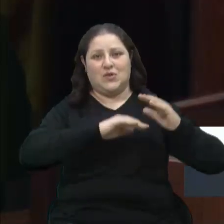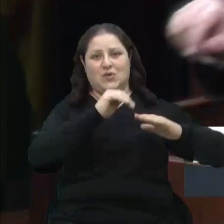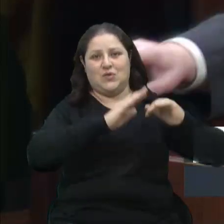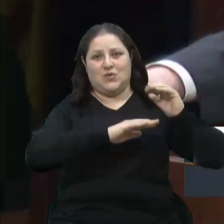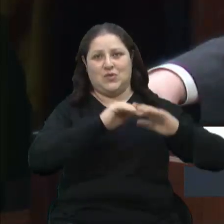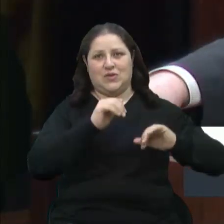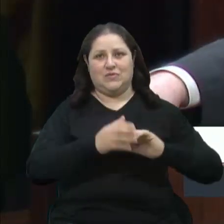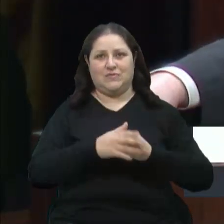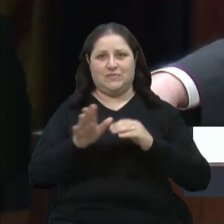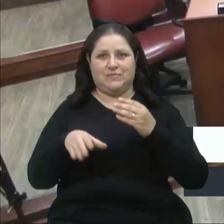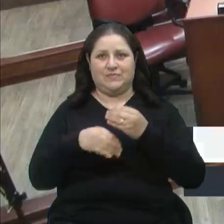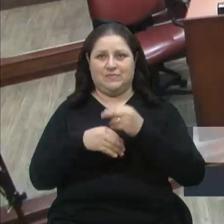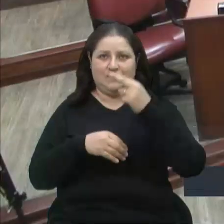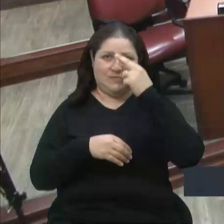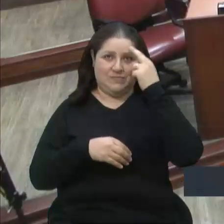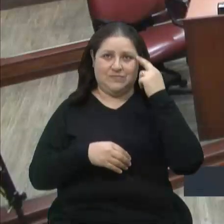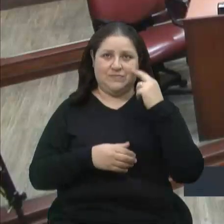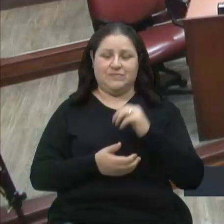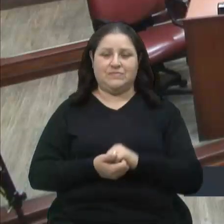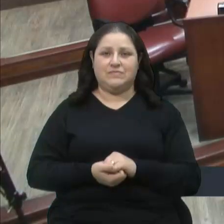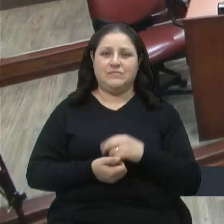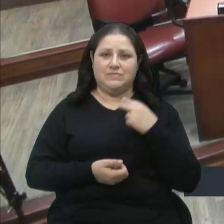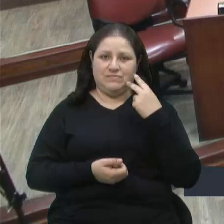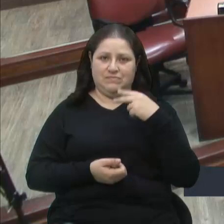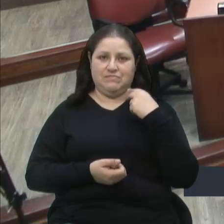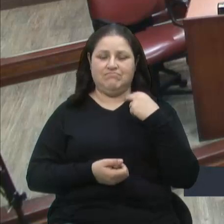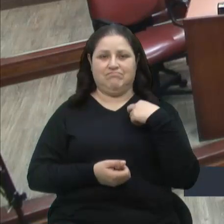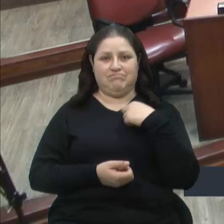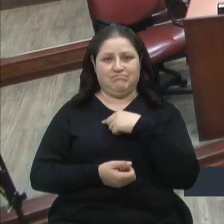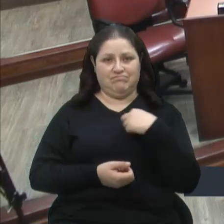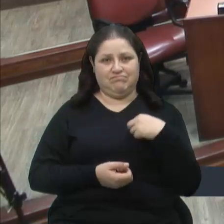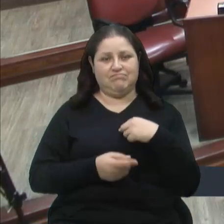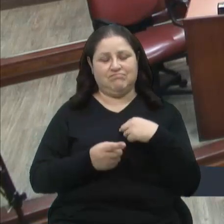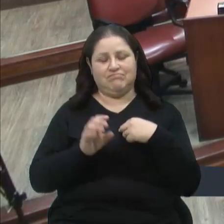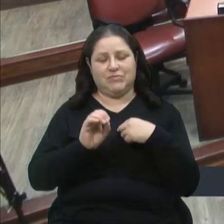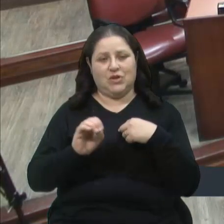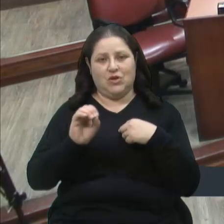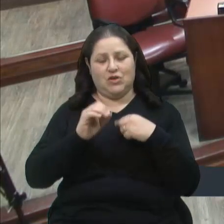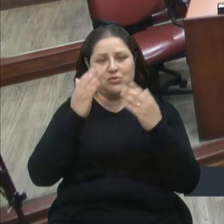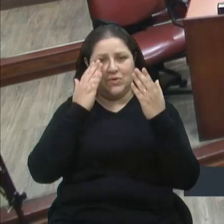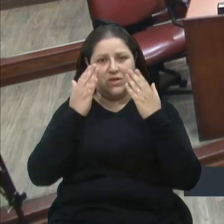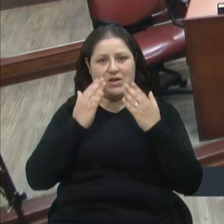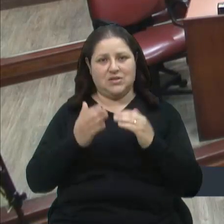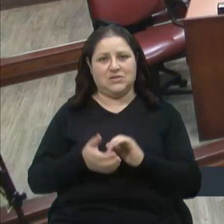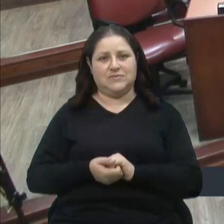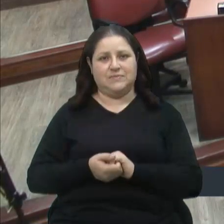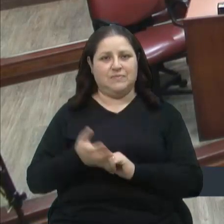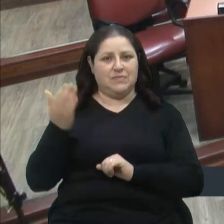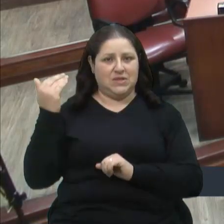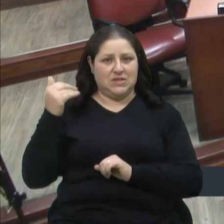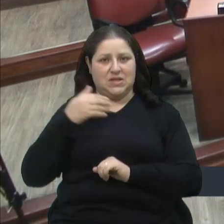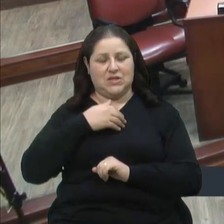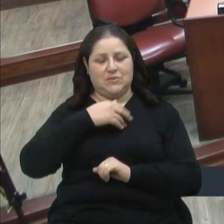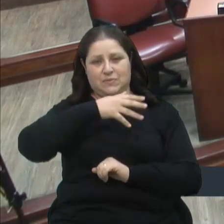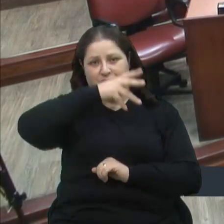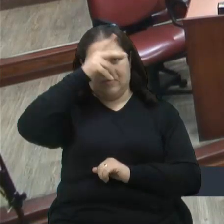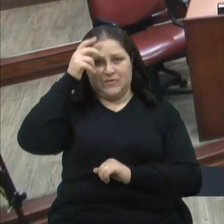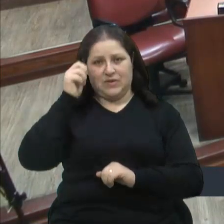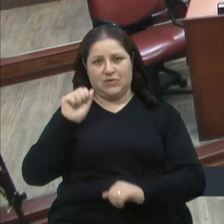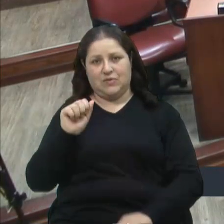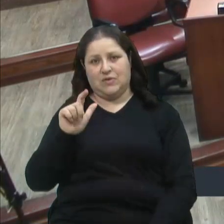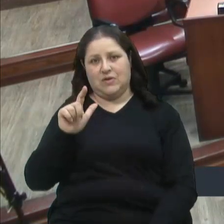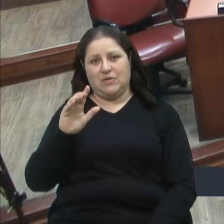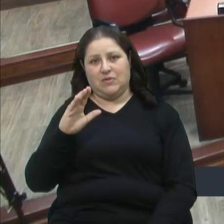primeiro a parte, senhor Rafael. Vereador Zanquim, ótima análise a do senhor. O prefeito Alceu, ele fez um